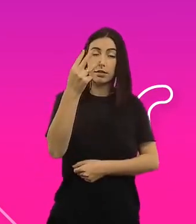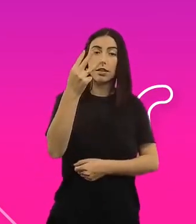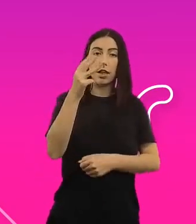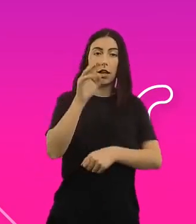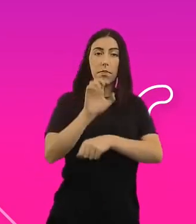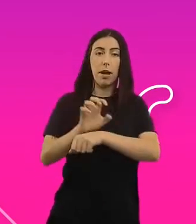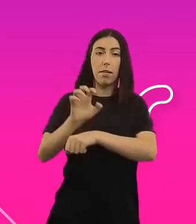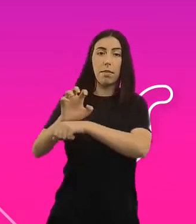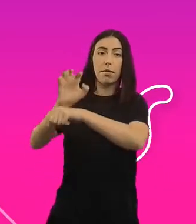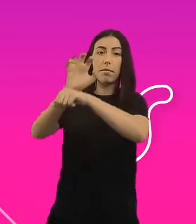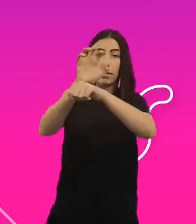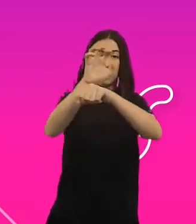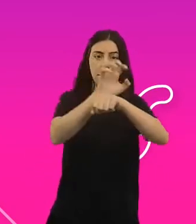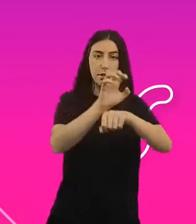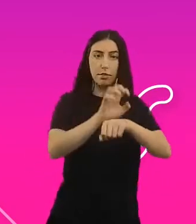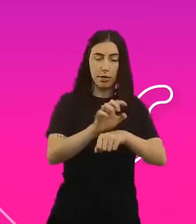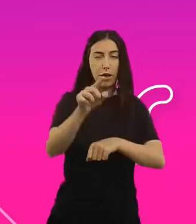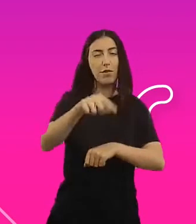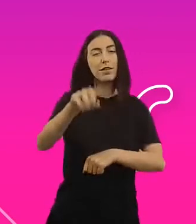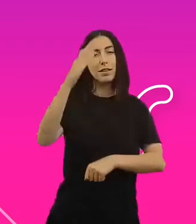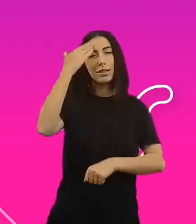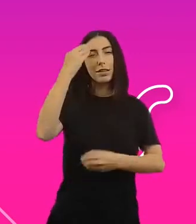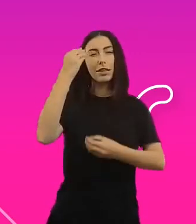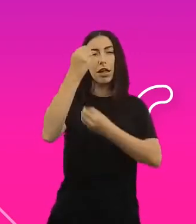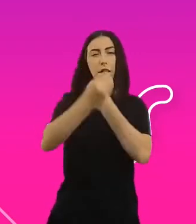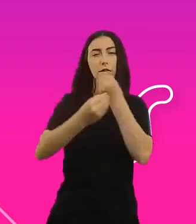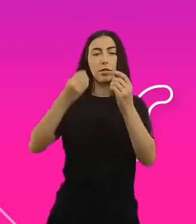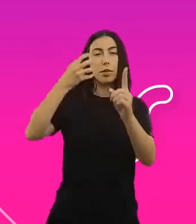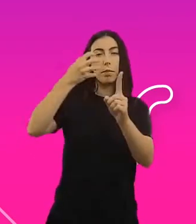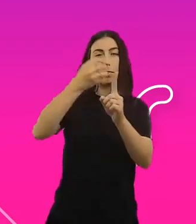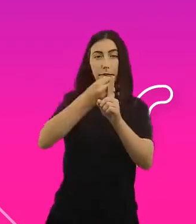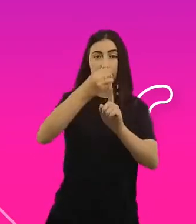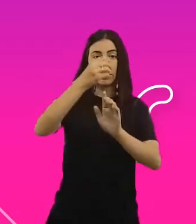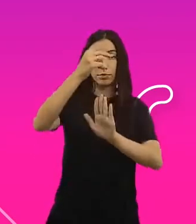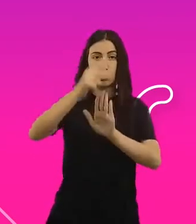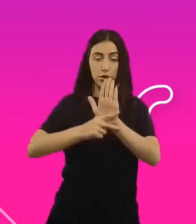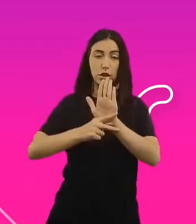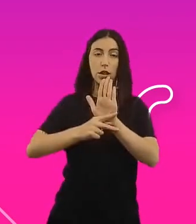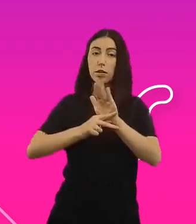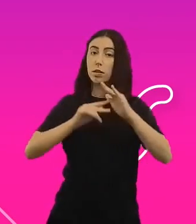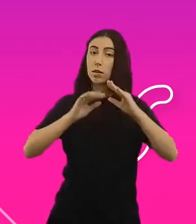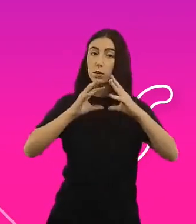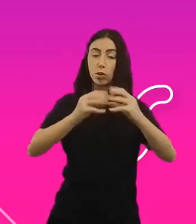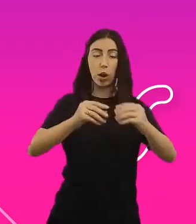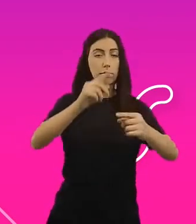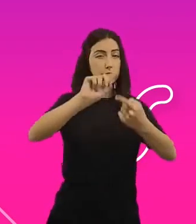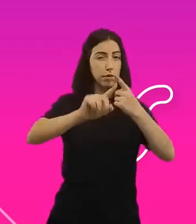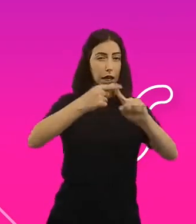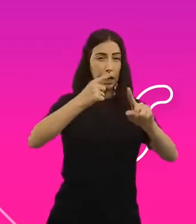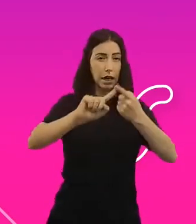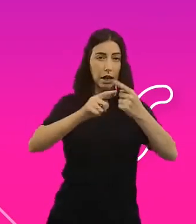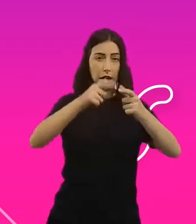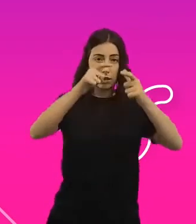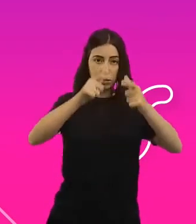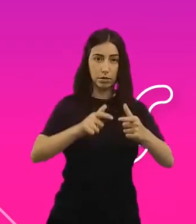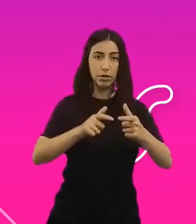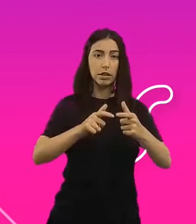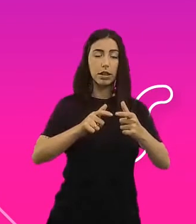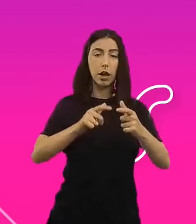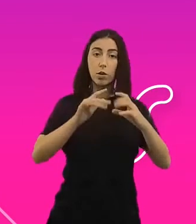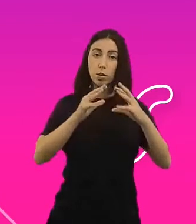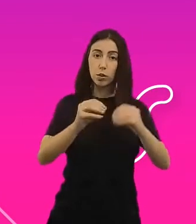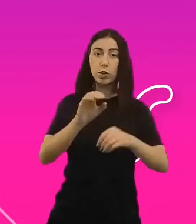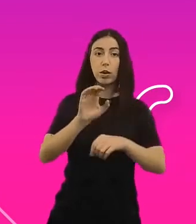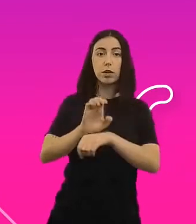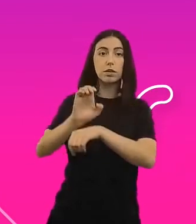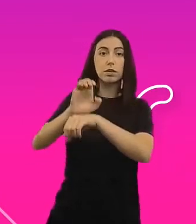impacto do projeto, com articulações e comissões locais em todos esses estados. E esse eu costumo dizer que é o coração do projeto, são